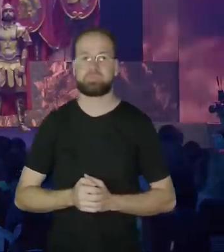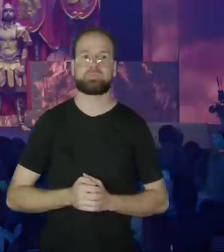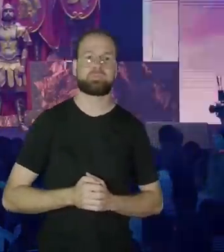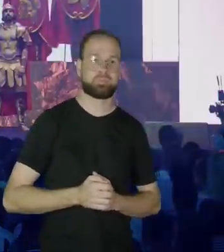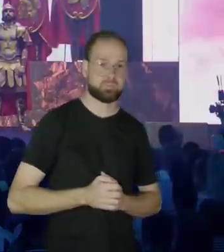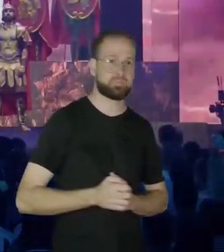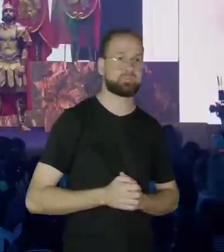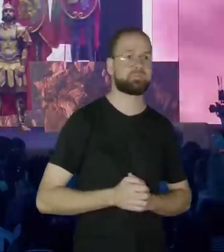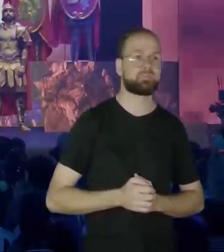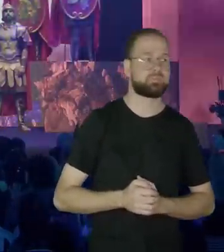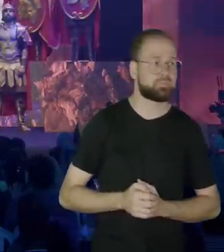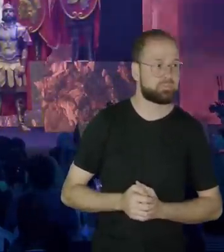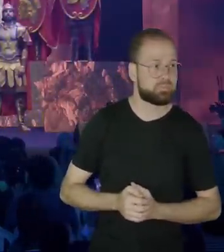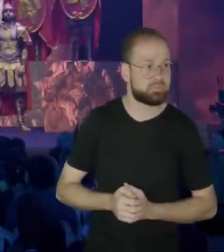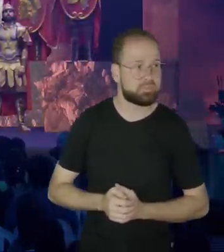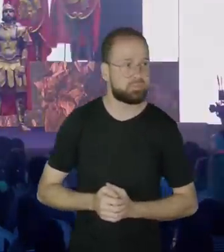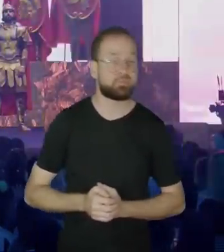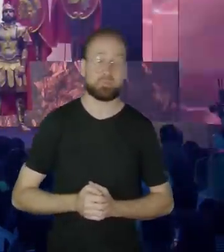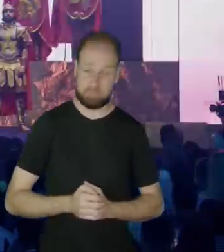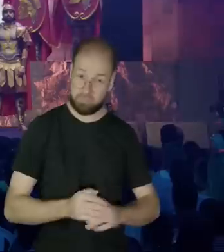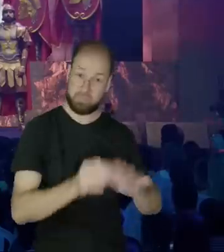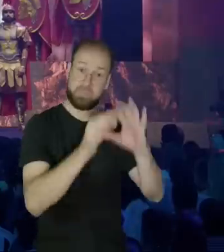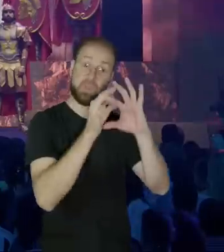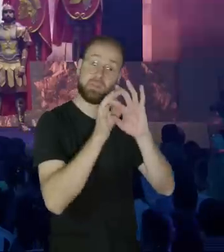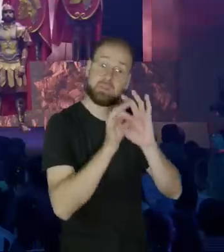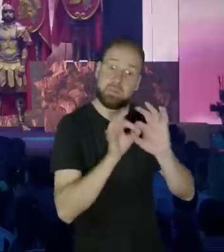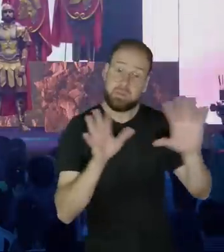me deixe entrar